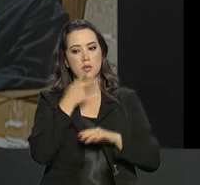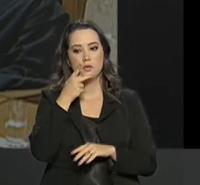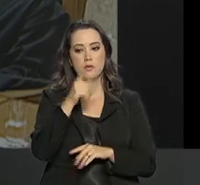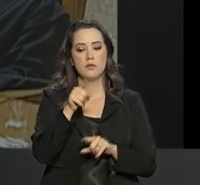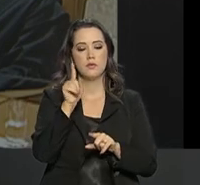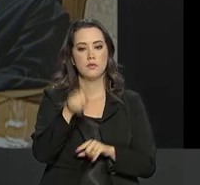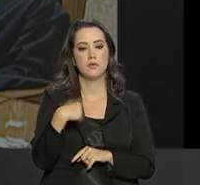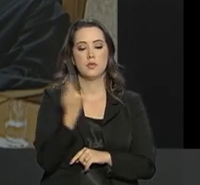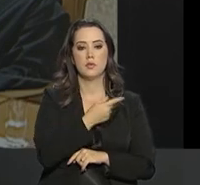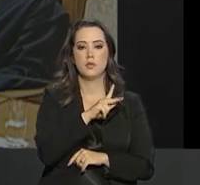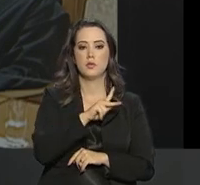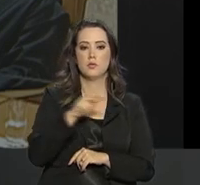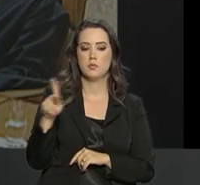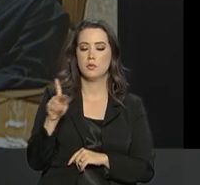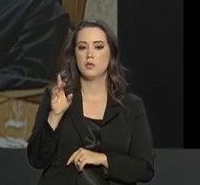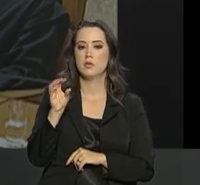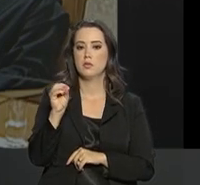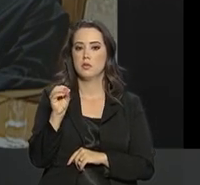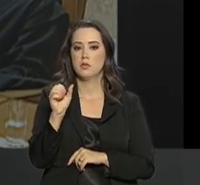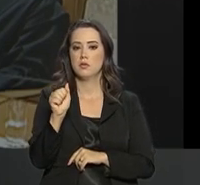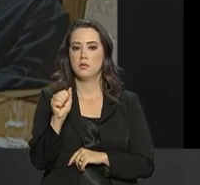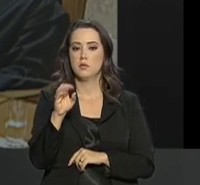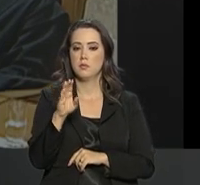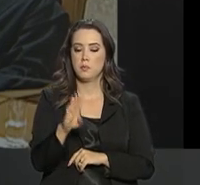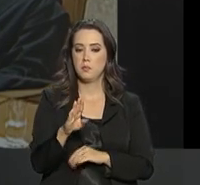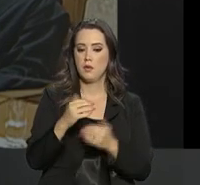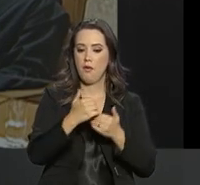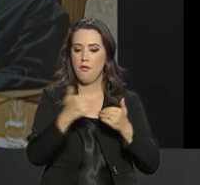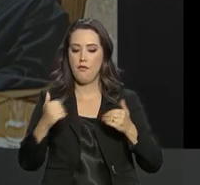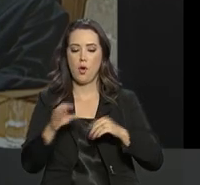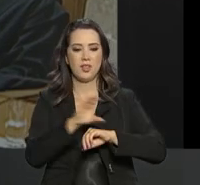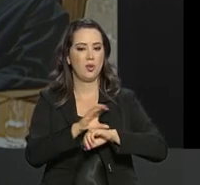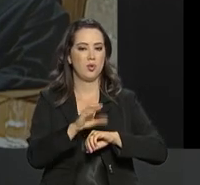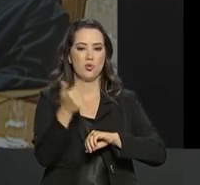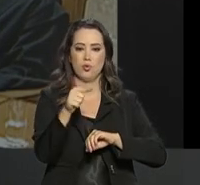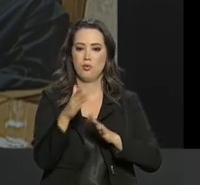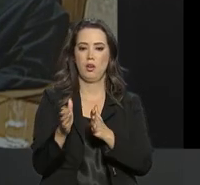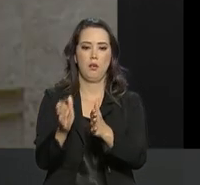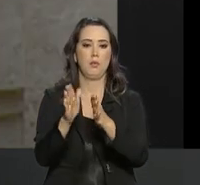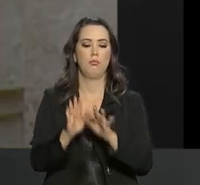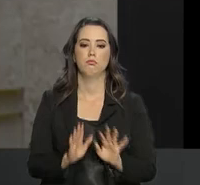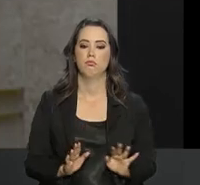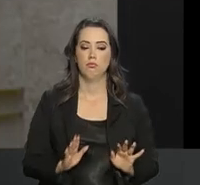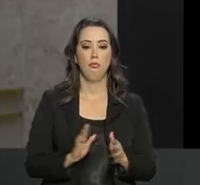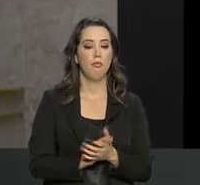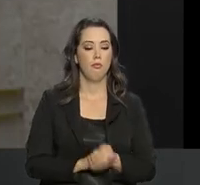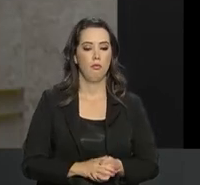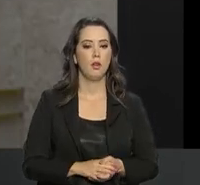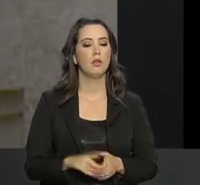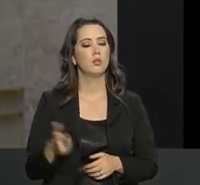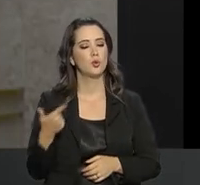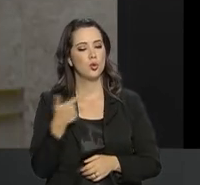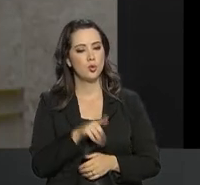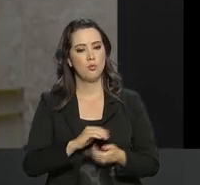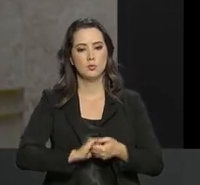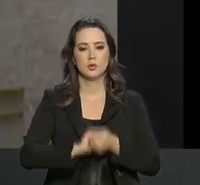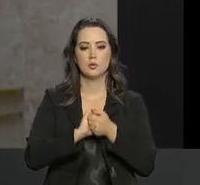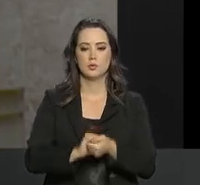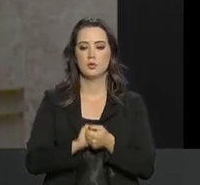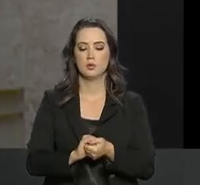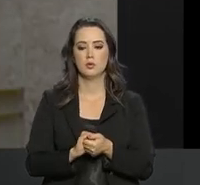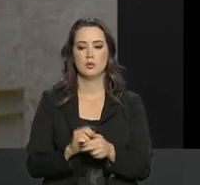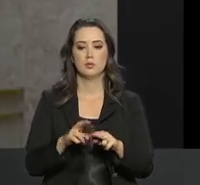nosso presidente da OAB, fora da Constituição não há caminho. Portanto, mais uma vez, meus